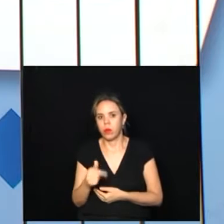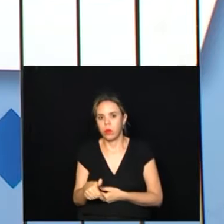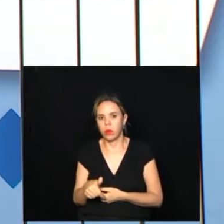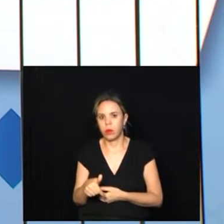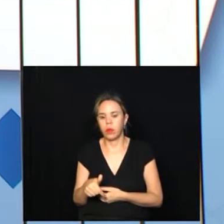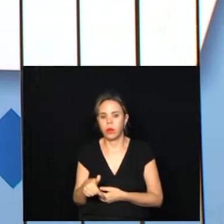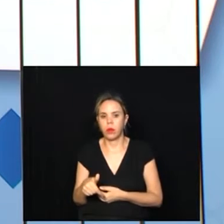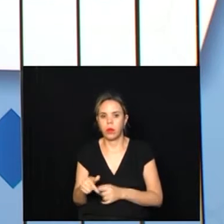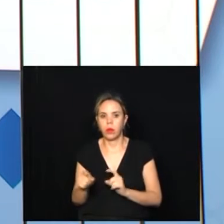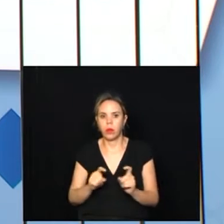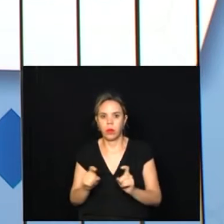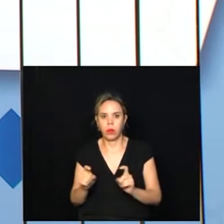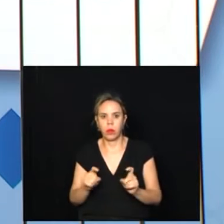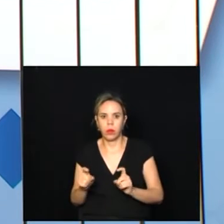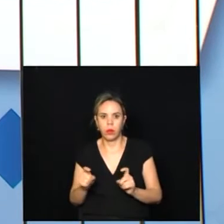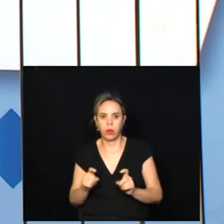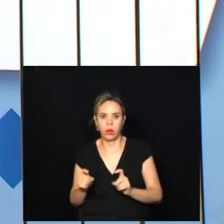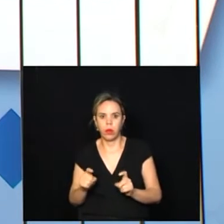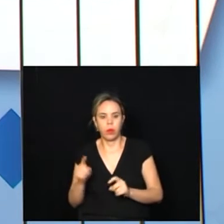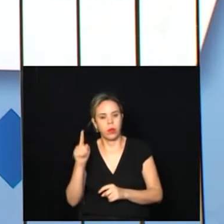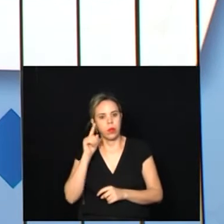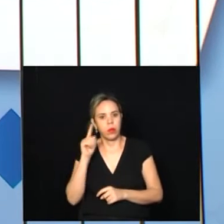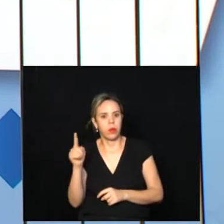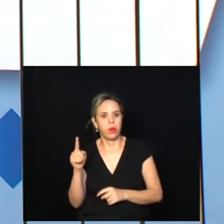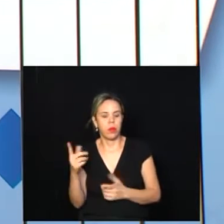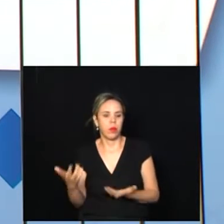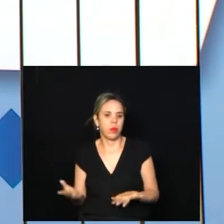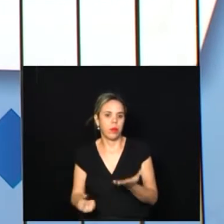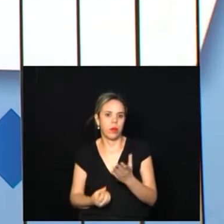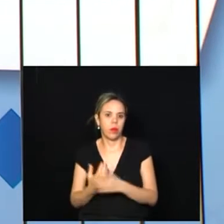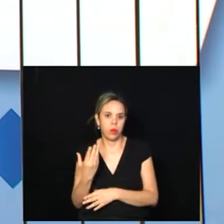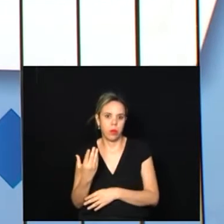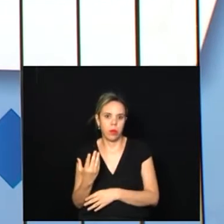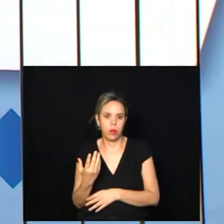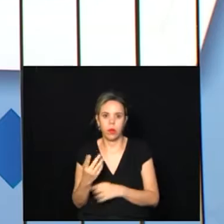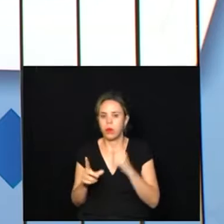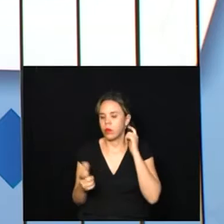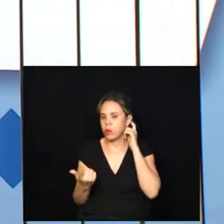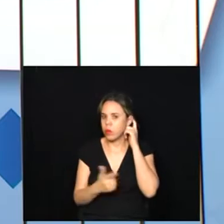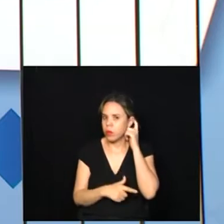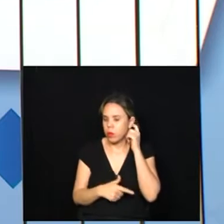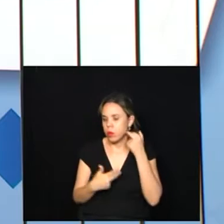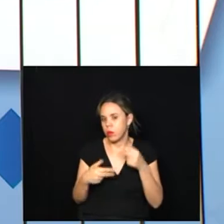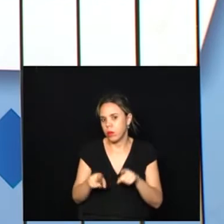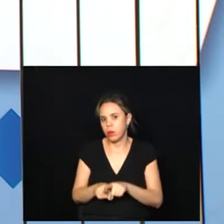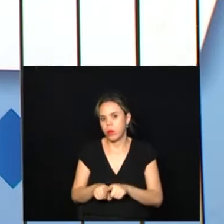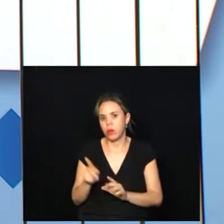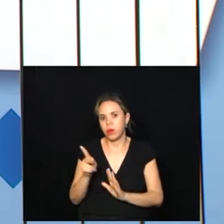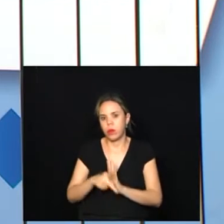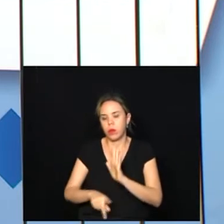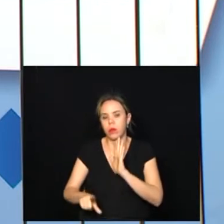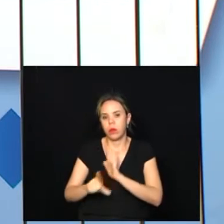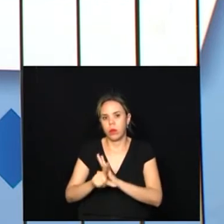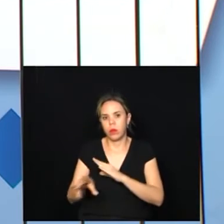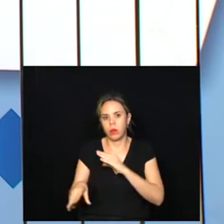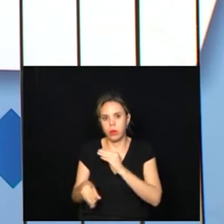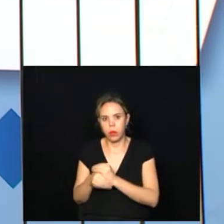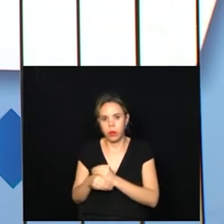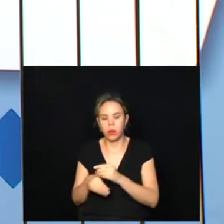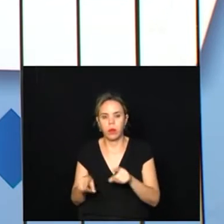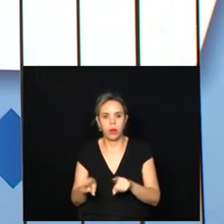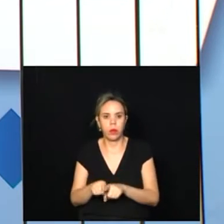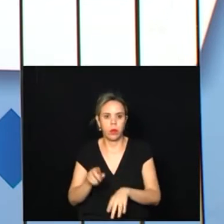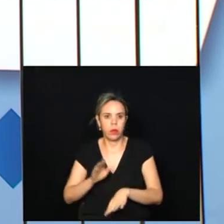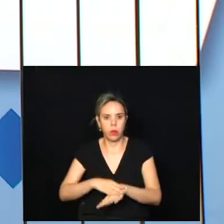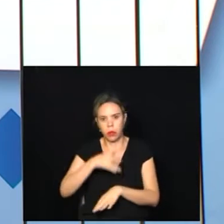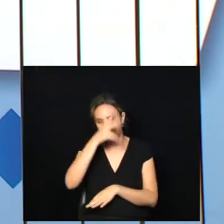27ª reunião do dia, que vai acontecer uma na sequência da outra, o projeto de lei complementar também de